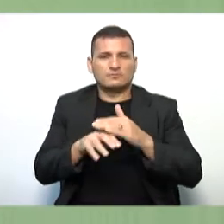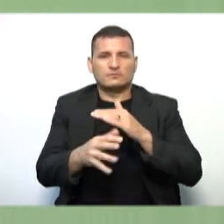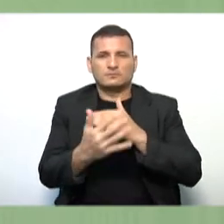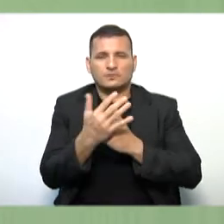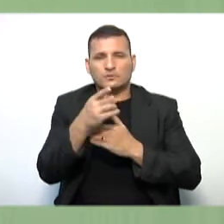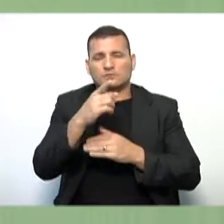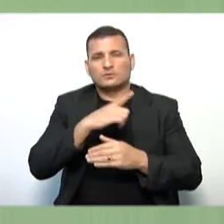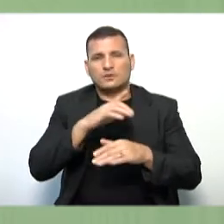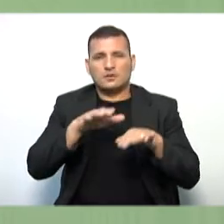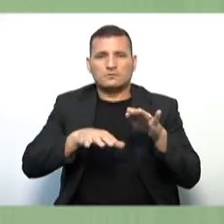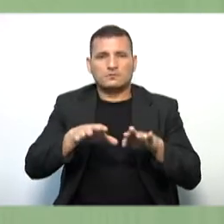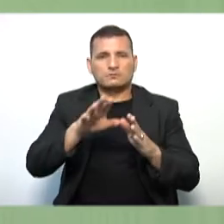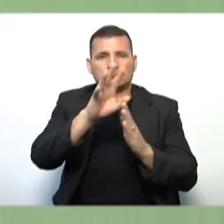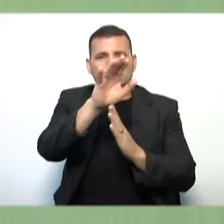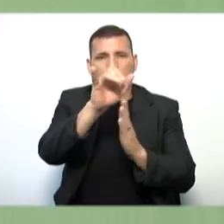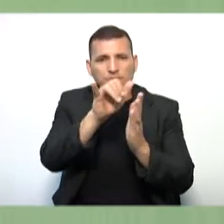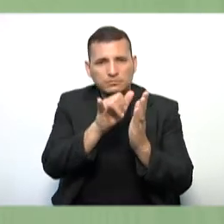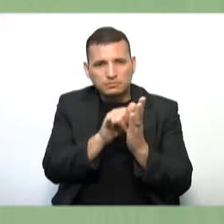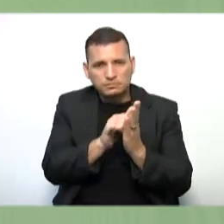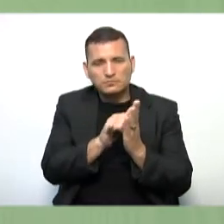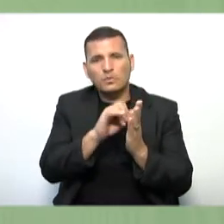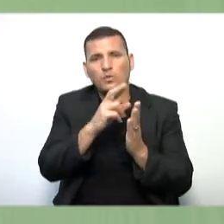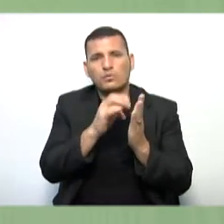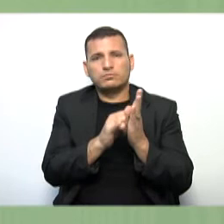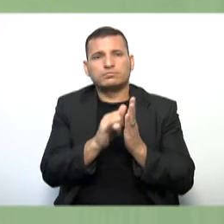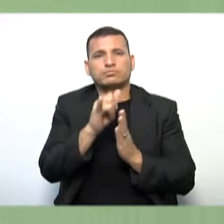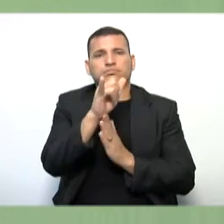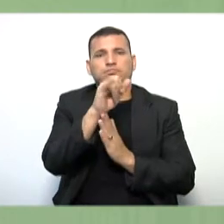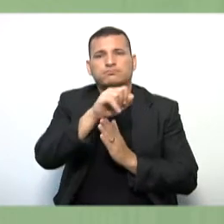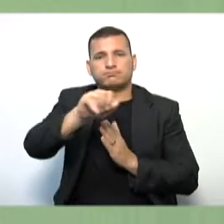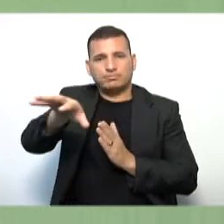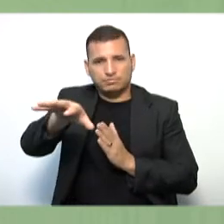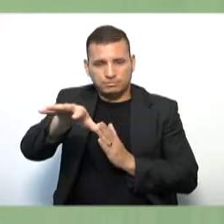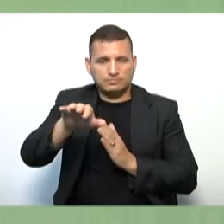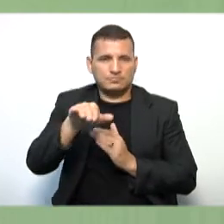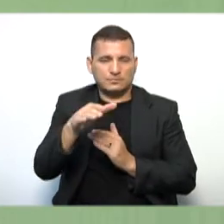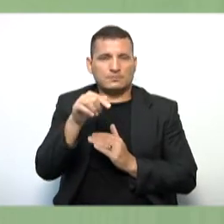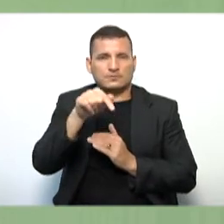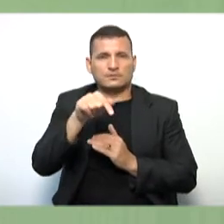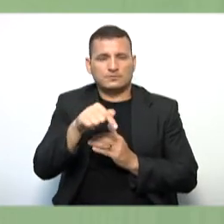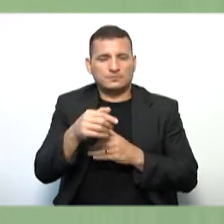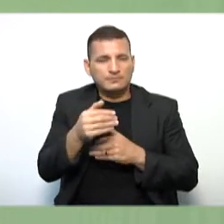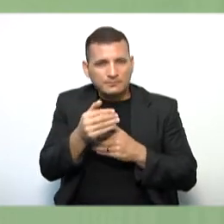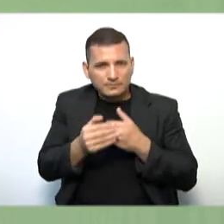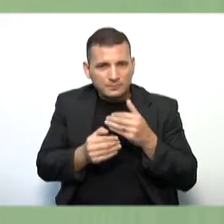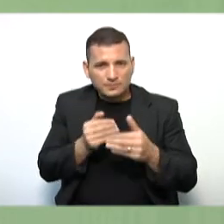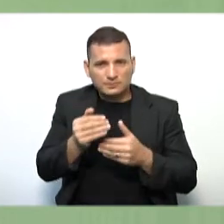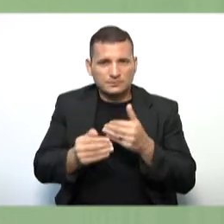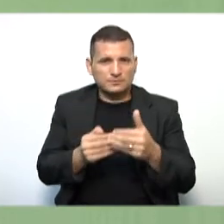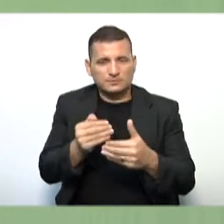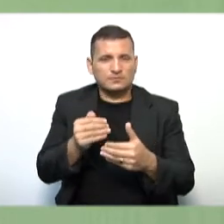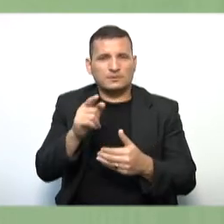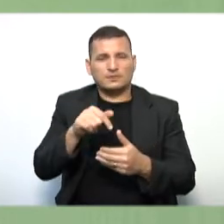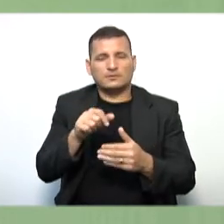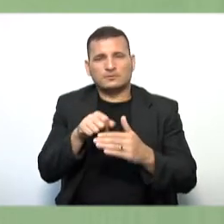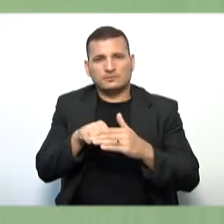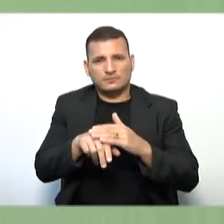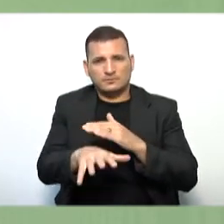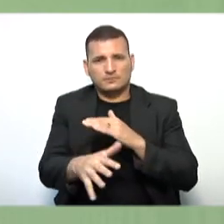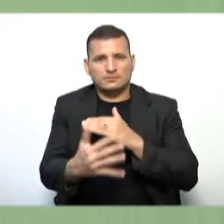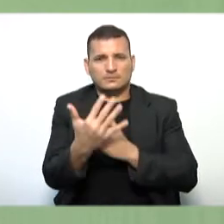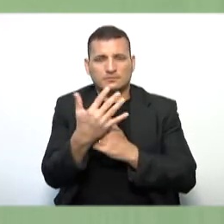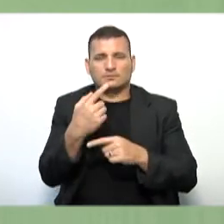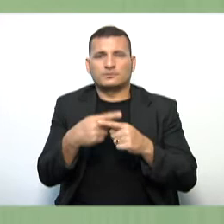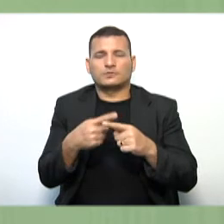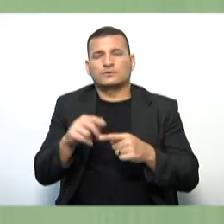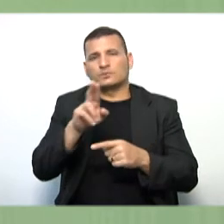está enviando algum arquivo por meio de upload e por aí vai. Então, esse tipo de processo é um processo de entrada e saída, porque